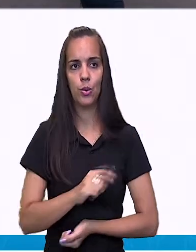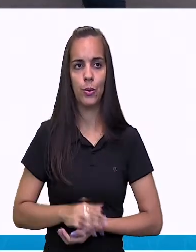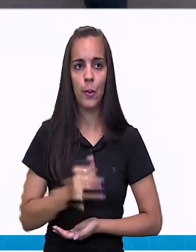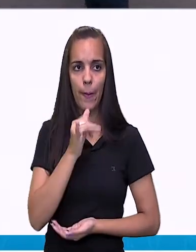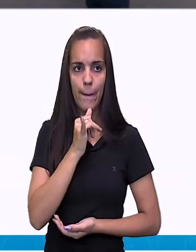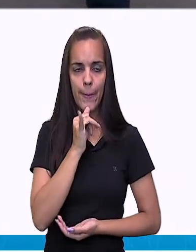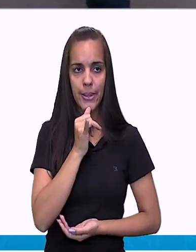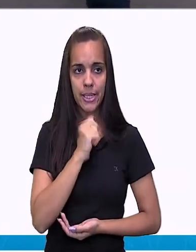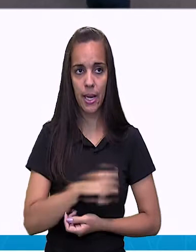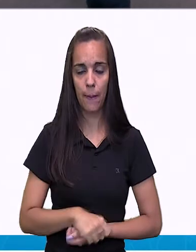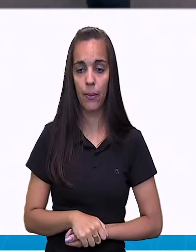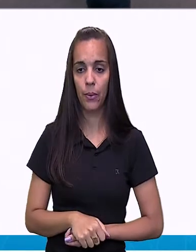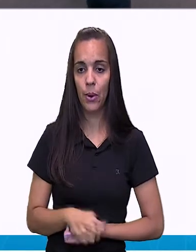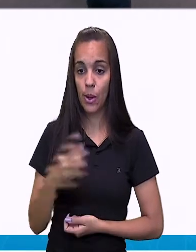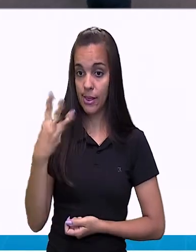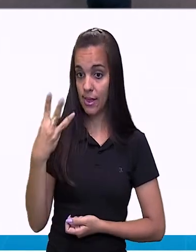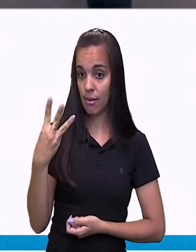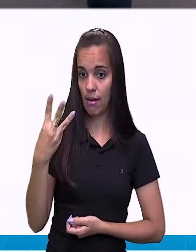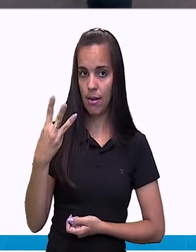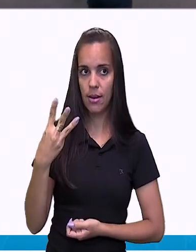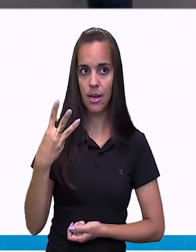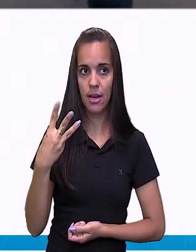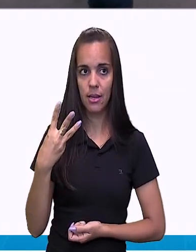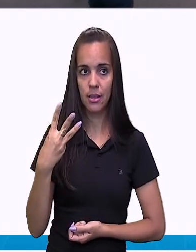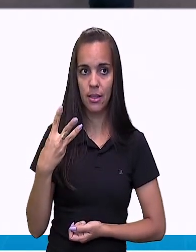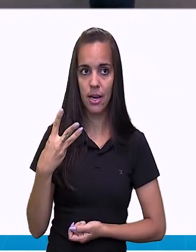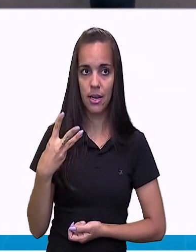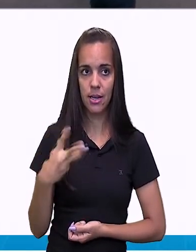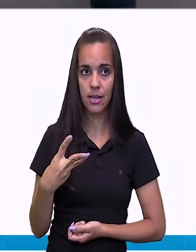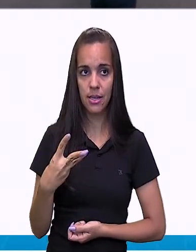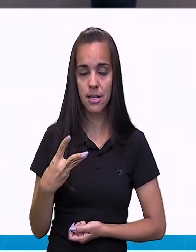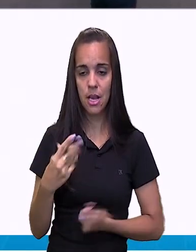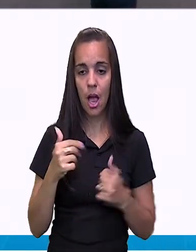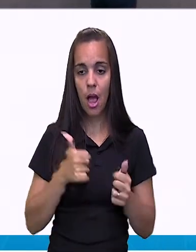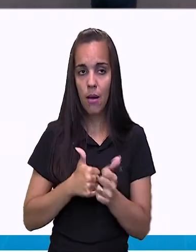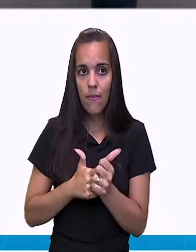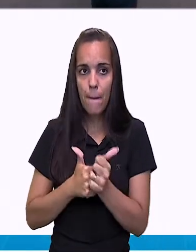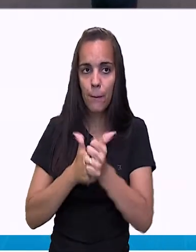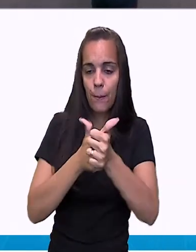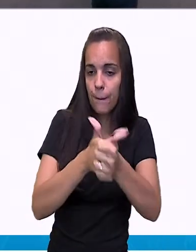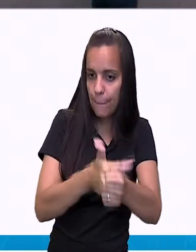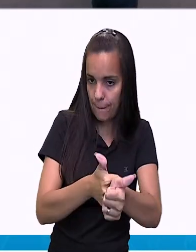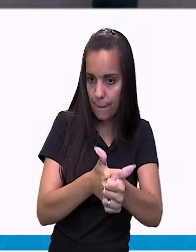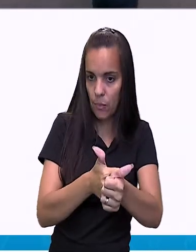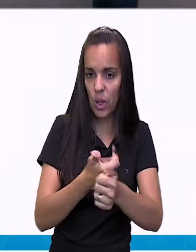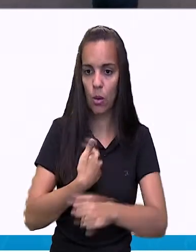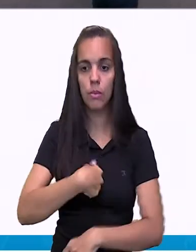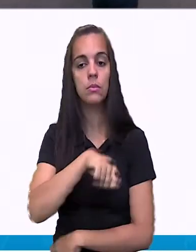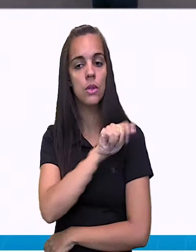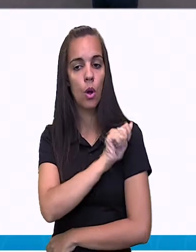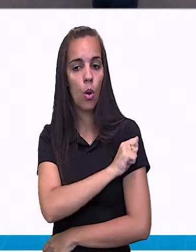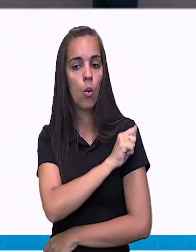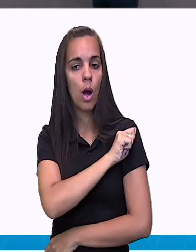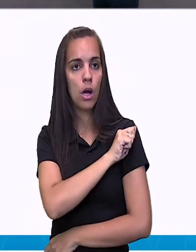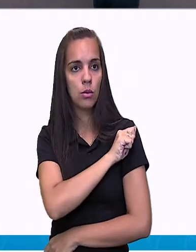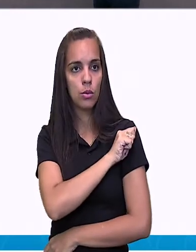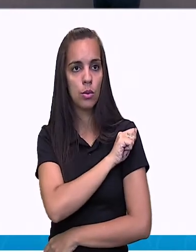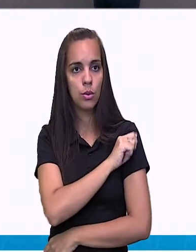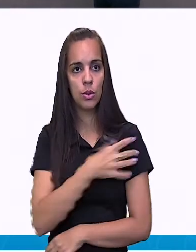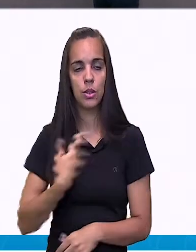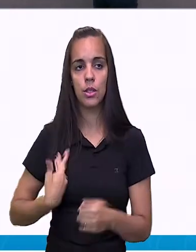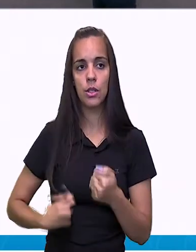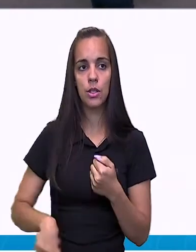fazer uma seta para a gente entender que os três está aqui, ó, remetendo